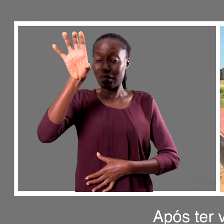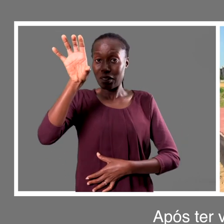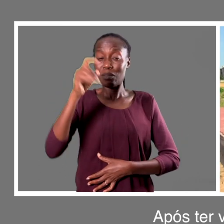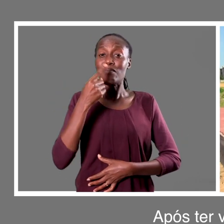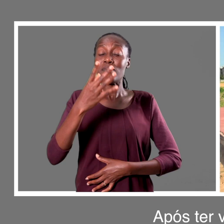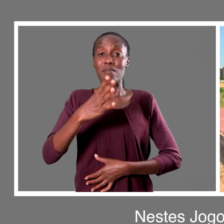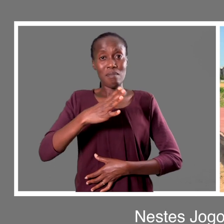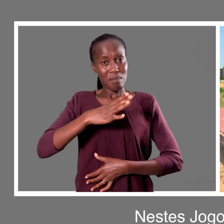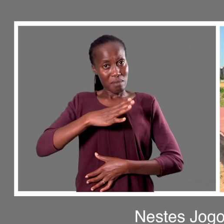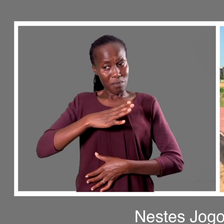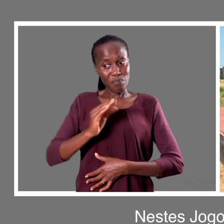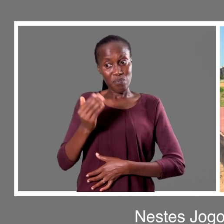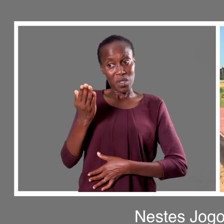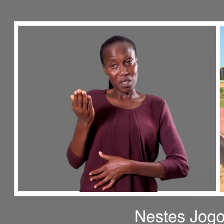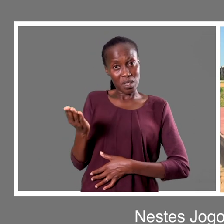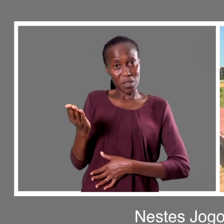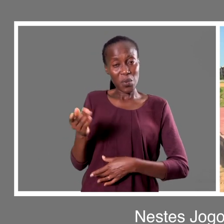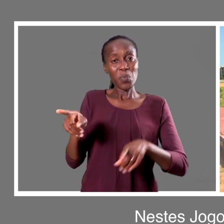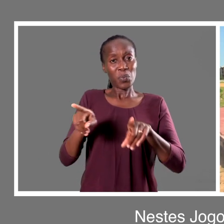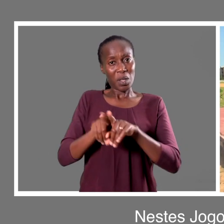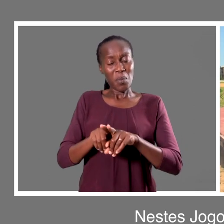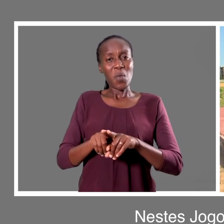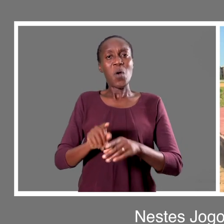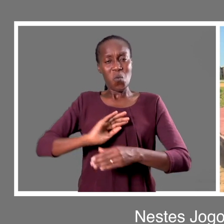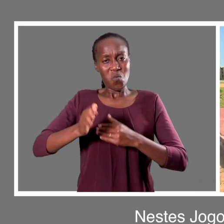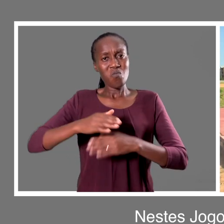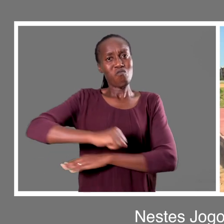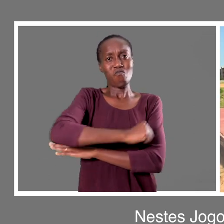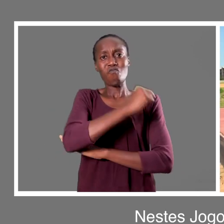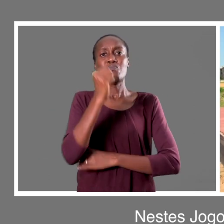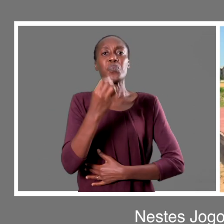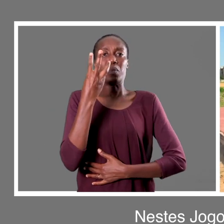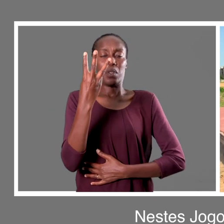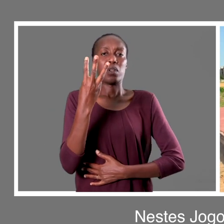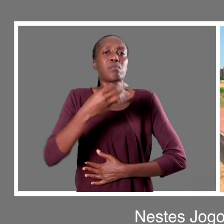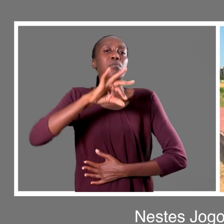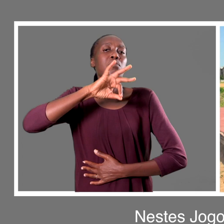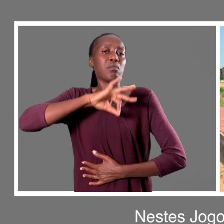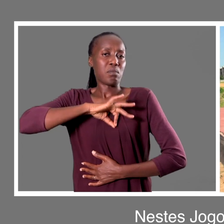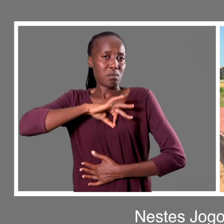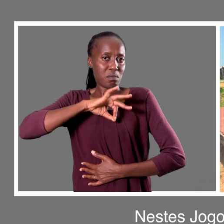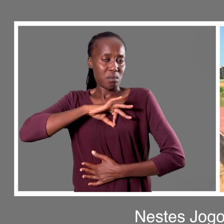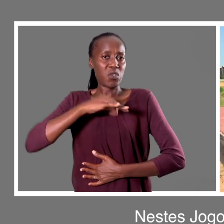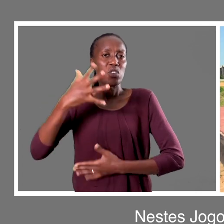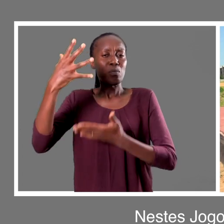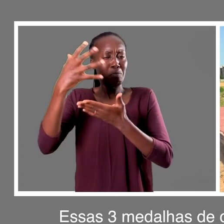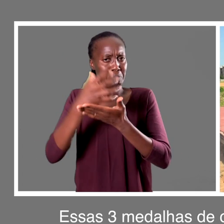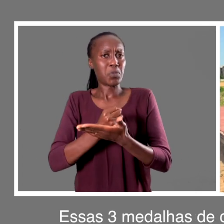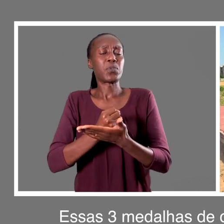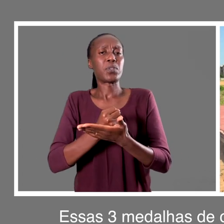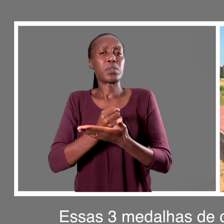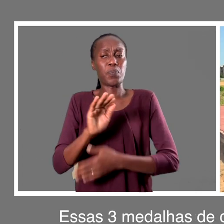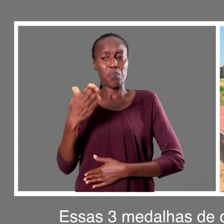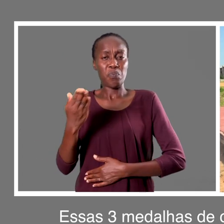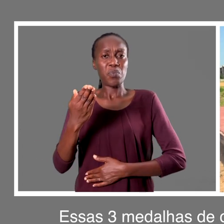da região 5. Nesses jogos da região 5, ela de novo foi conquistar 3 medalhas de ouro. E